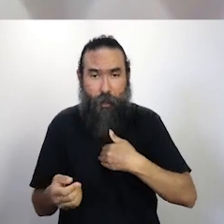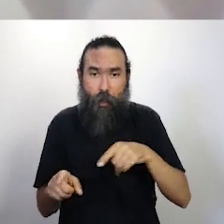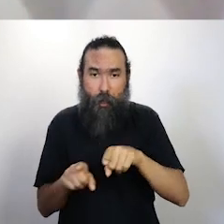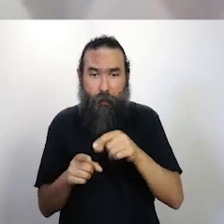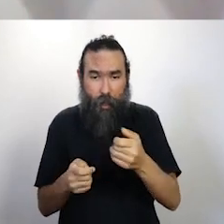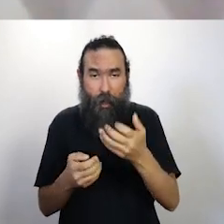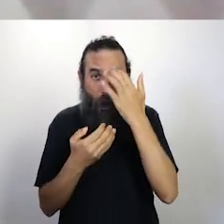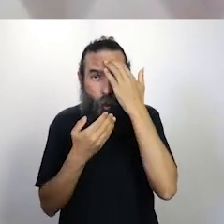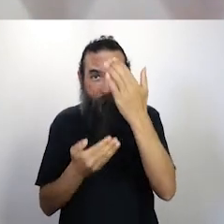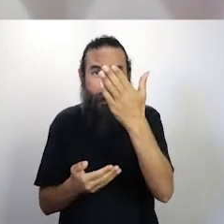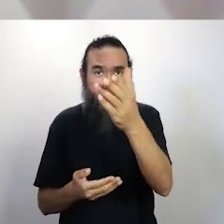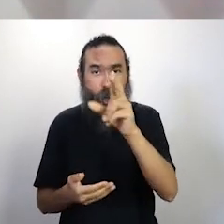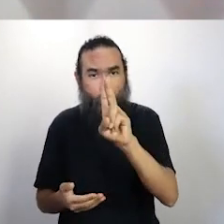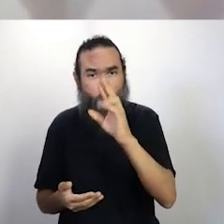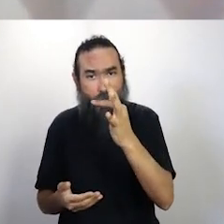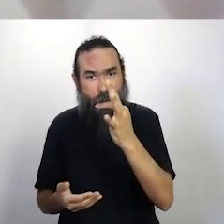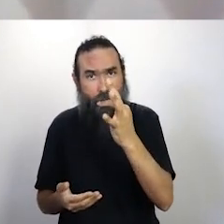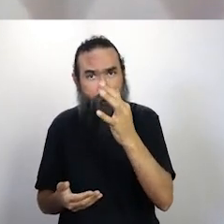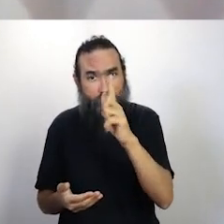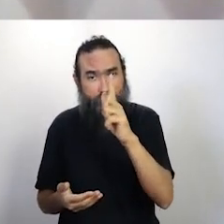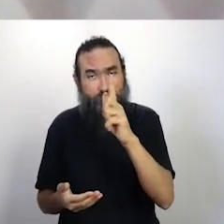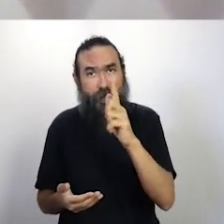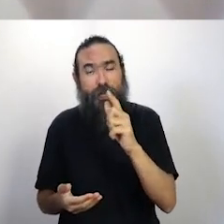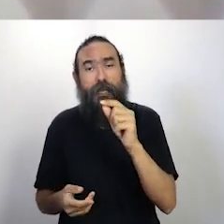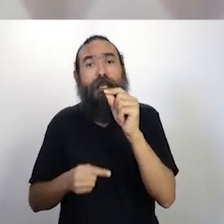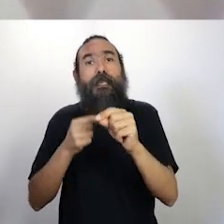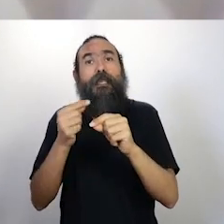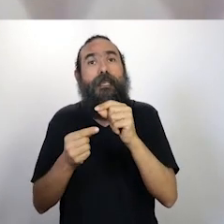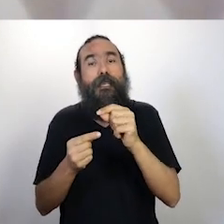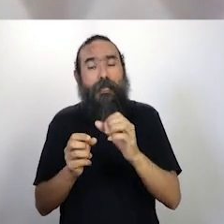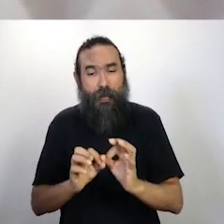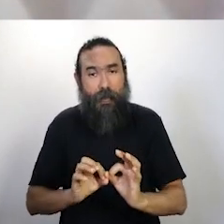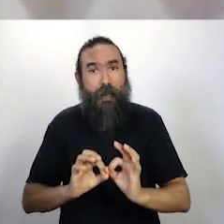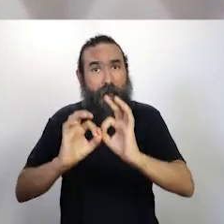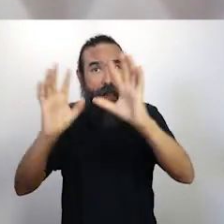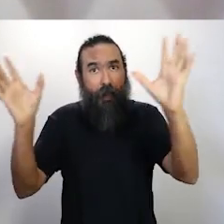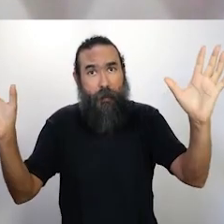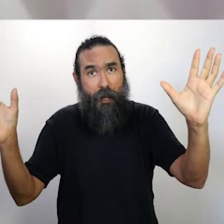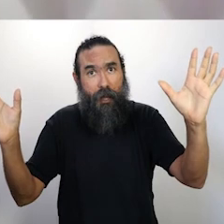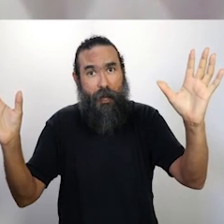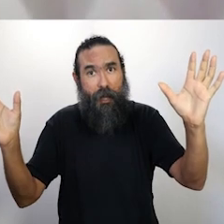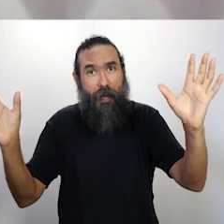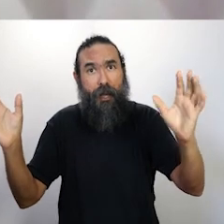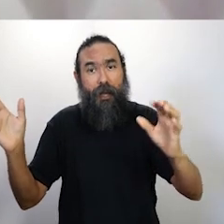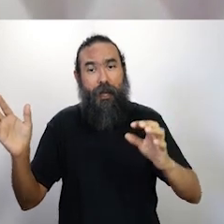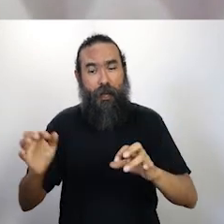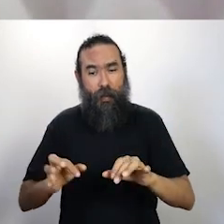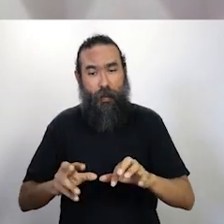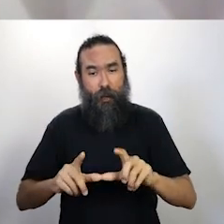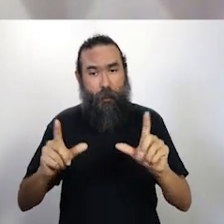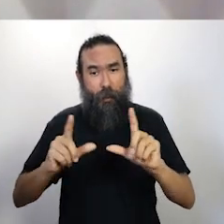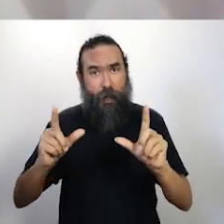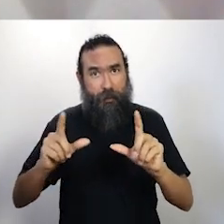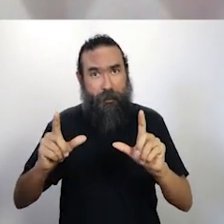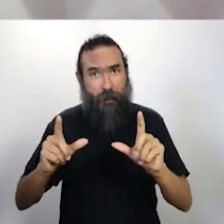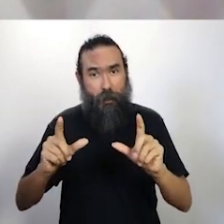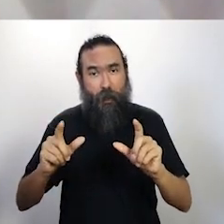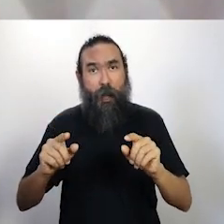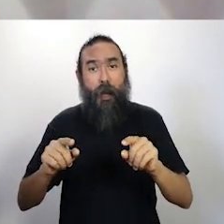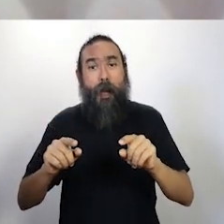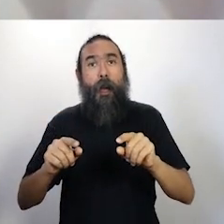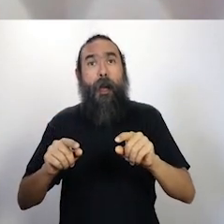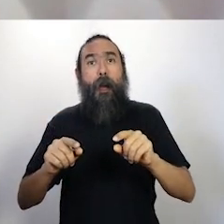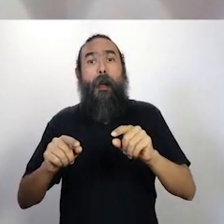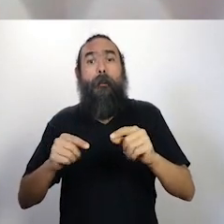fazendo disponibilizando os mecanismos de informática para realizar esses cadastros as